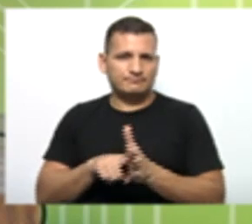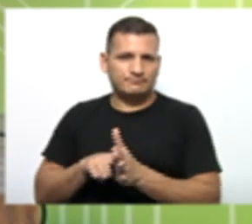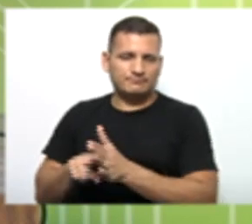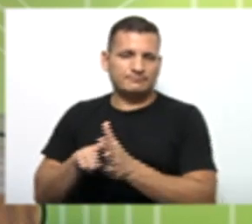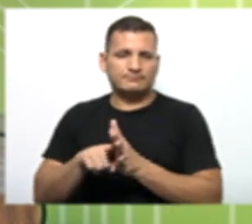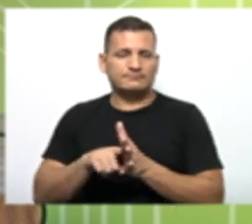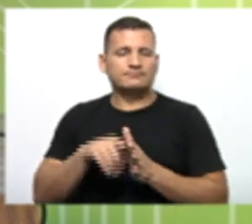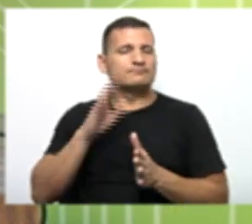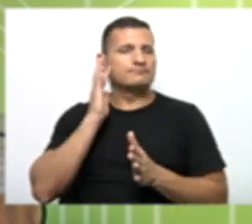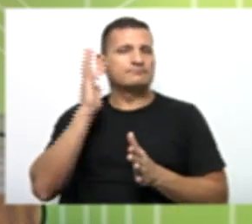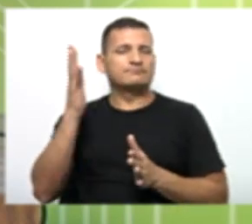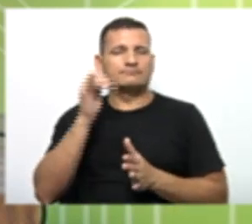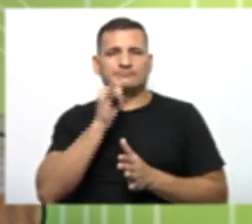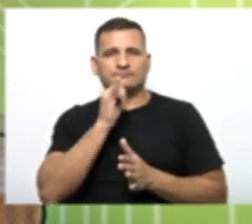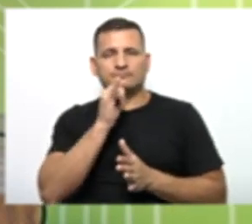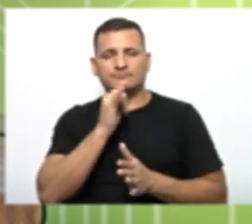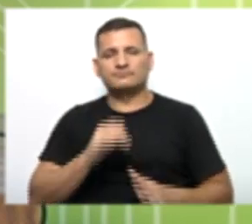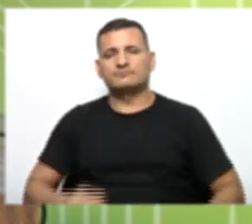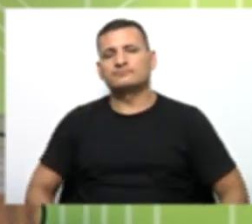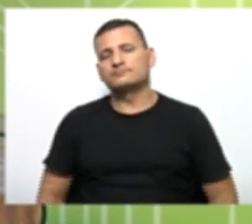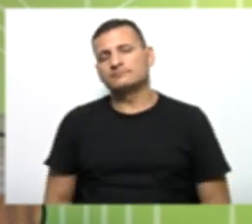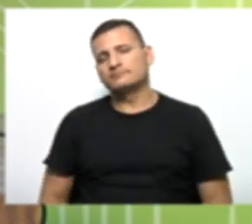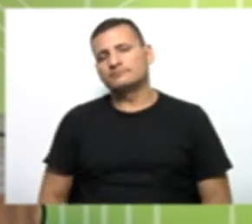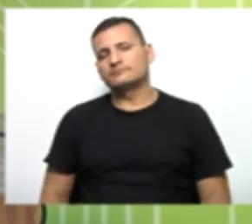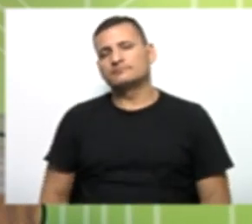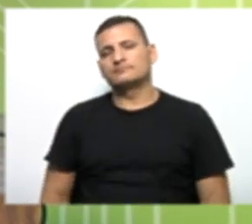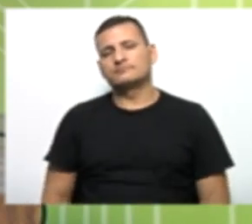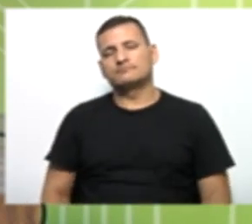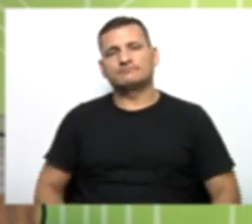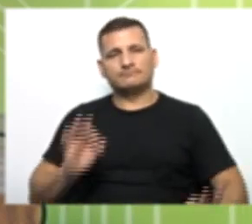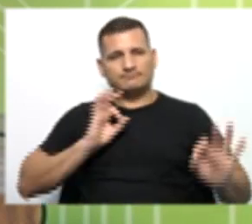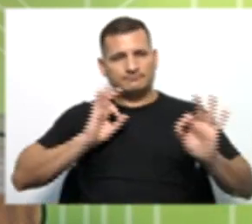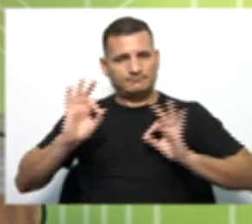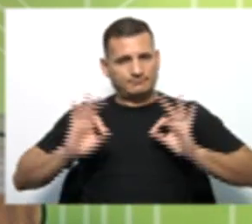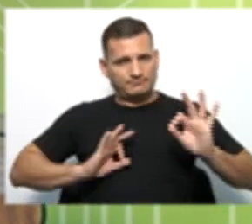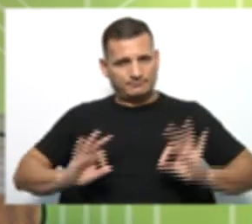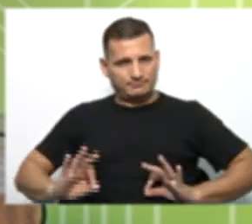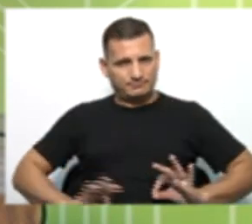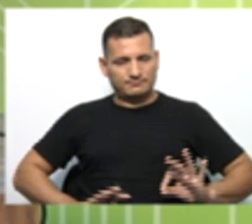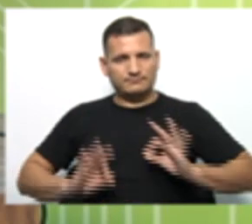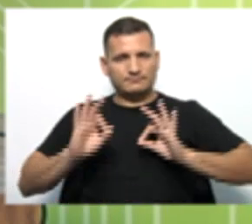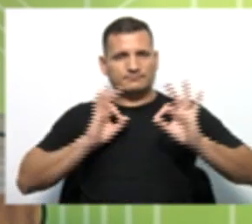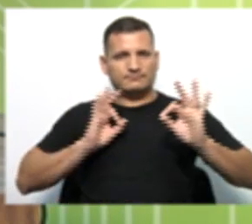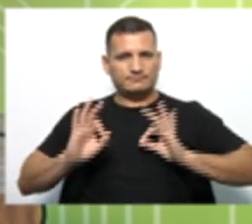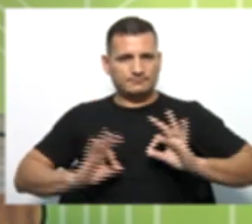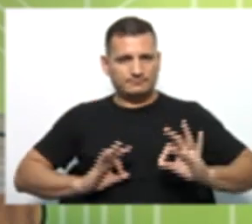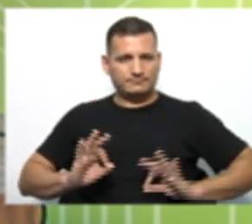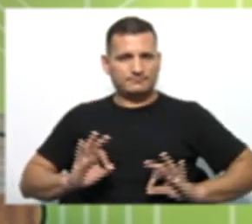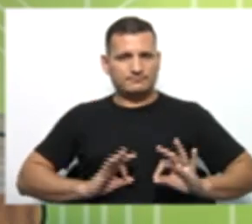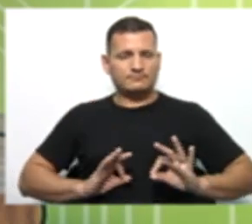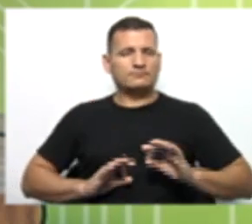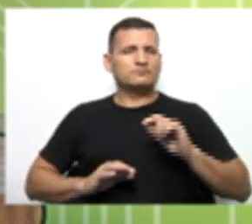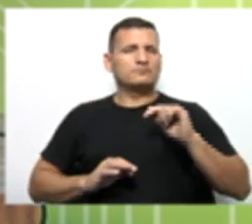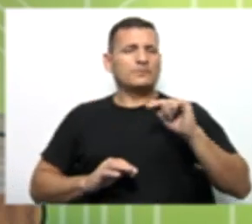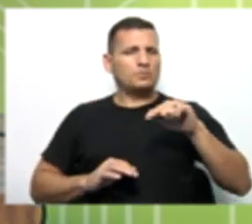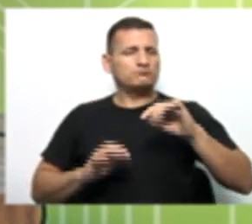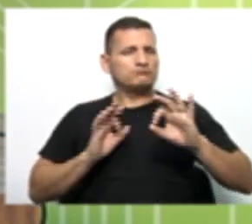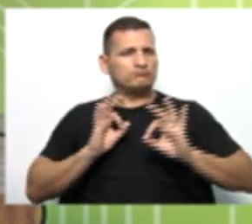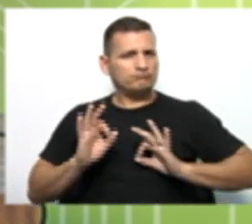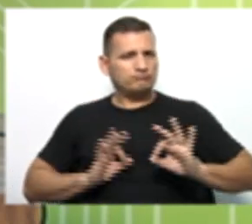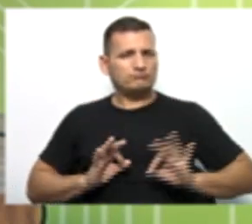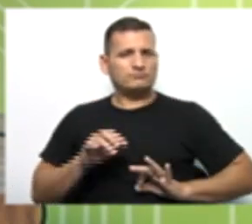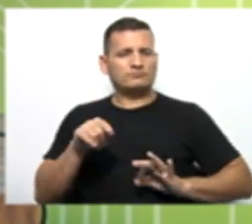imaginar, por exemplo, uma onça pintada. Uma onça pintada ela demanda uma grande quantidade de